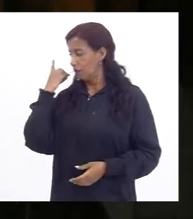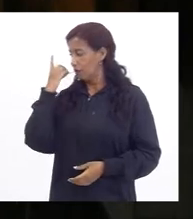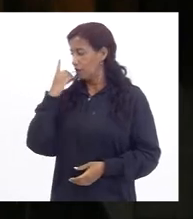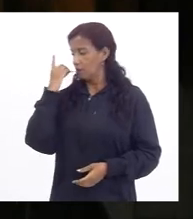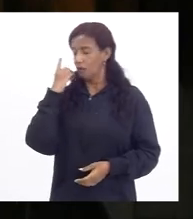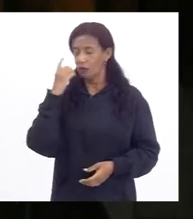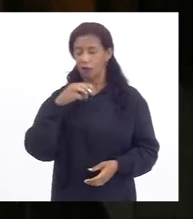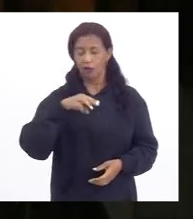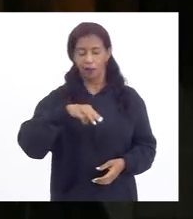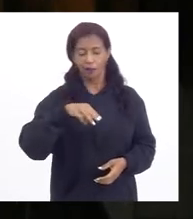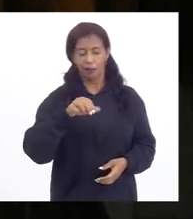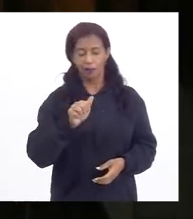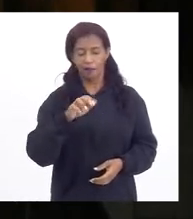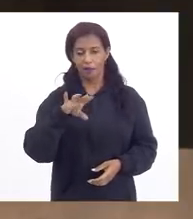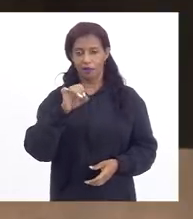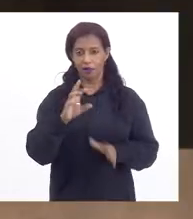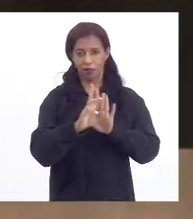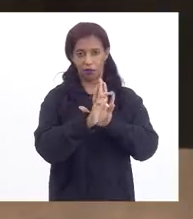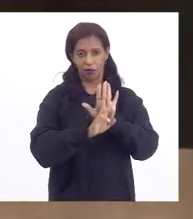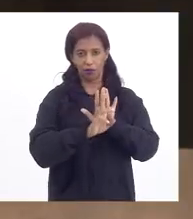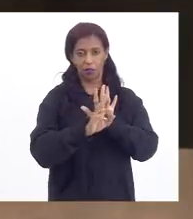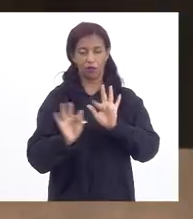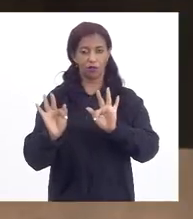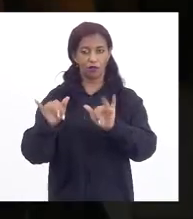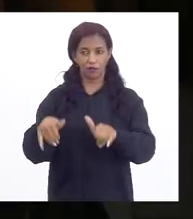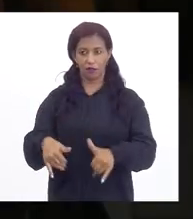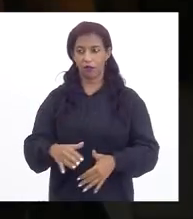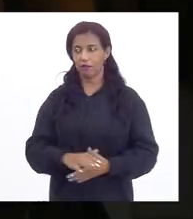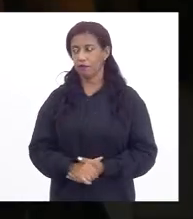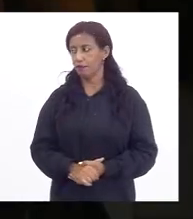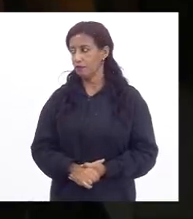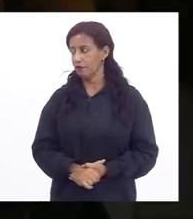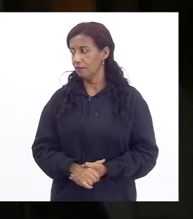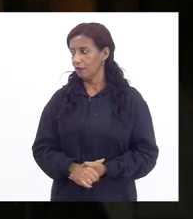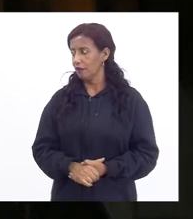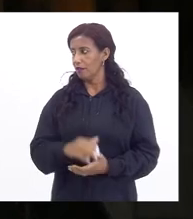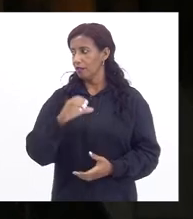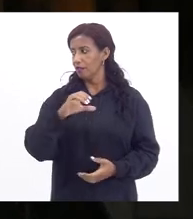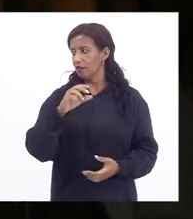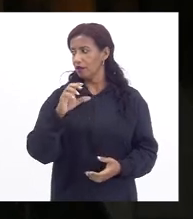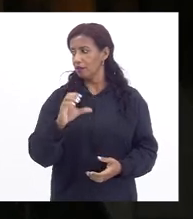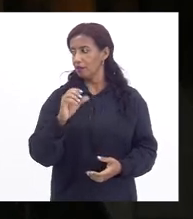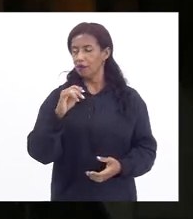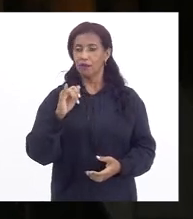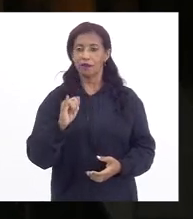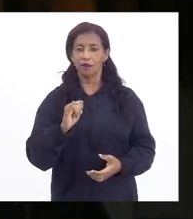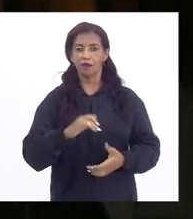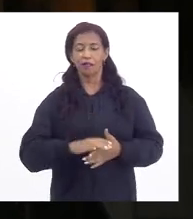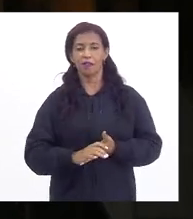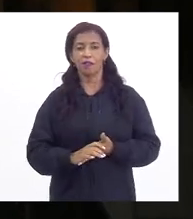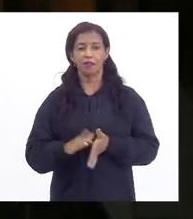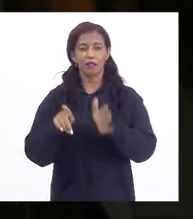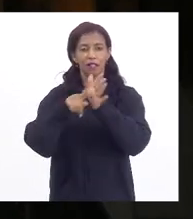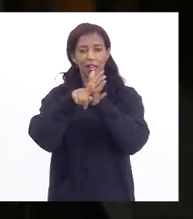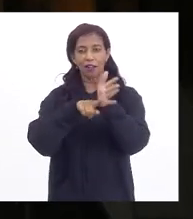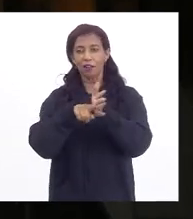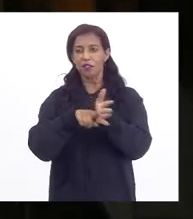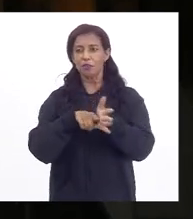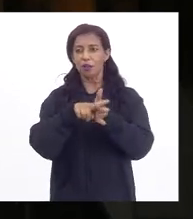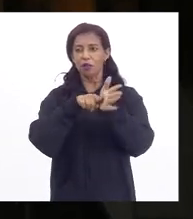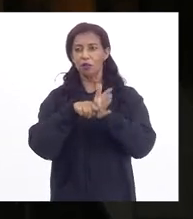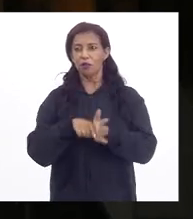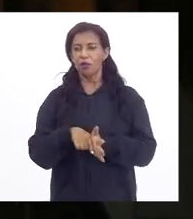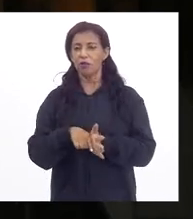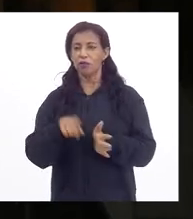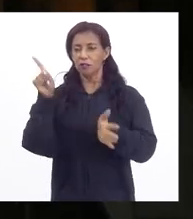Carlos Macedo, o relatório final da CPI que investiga